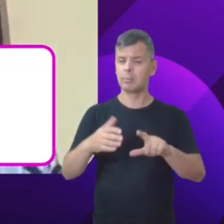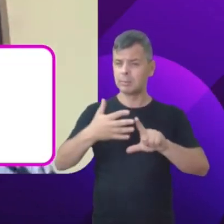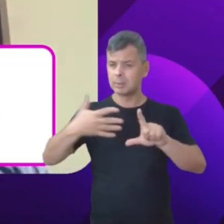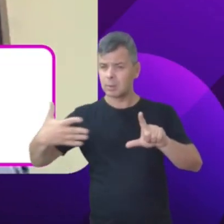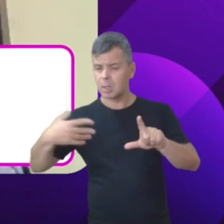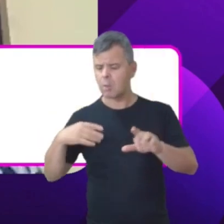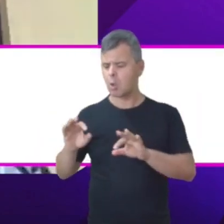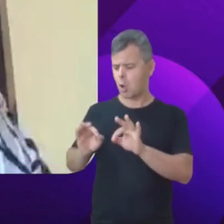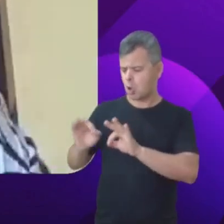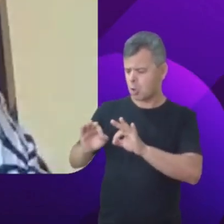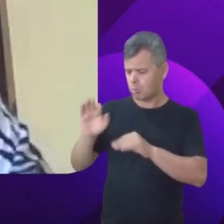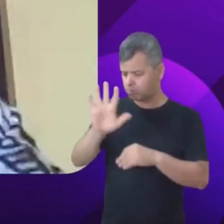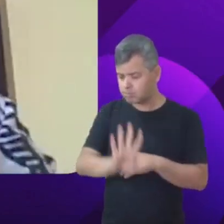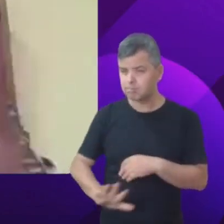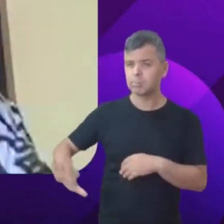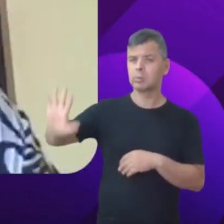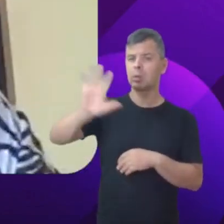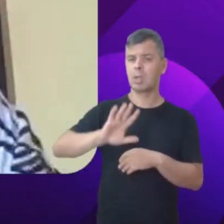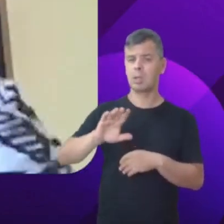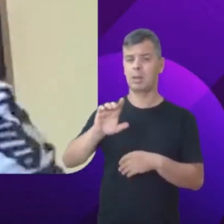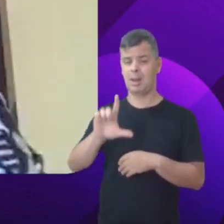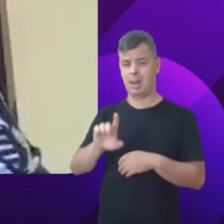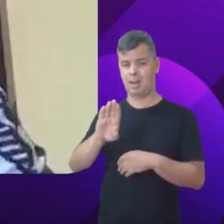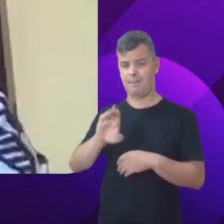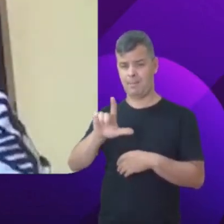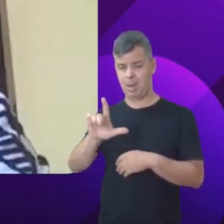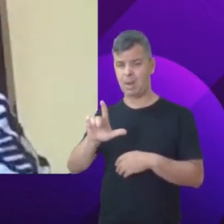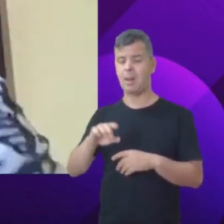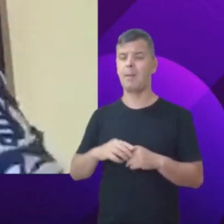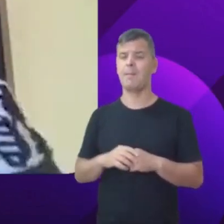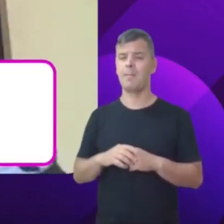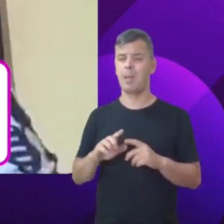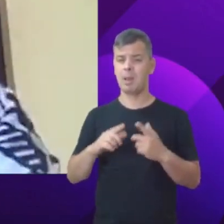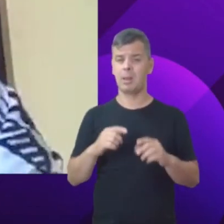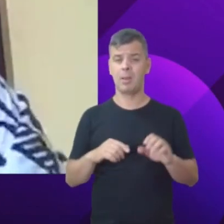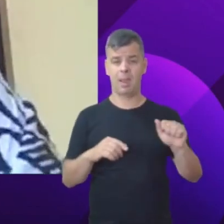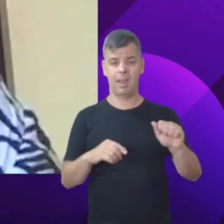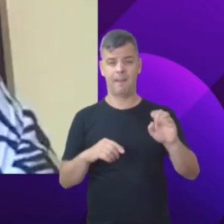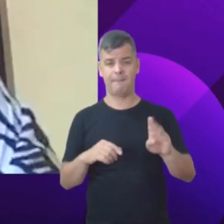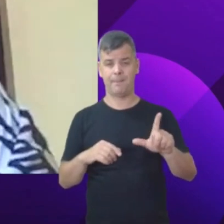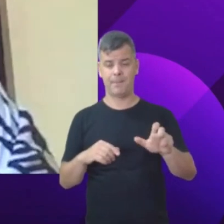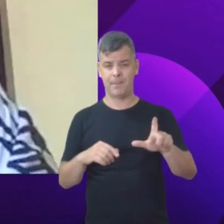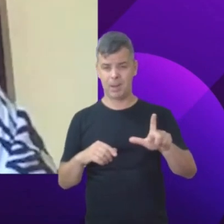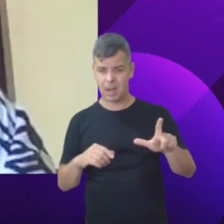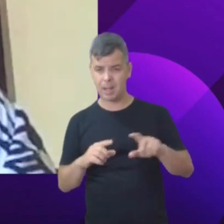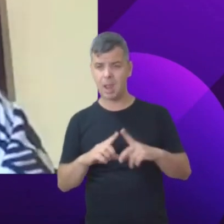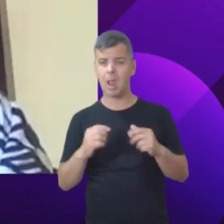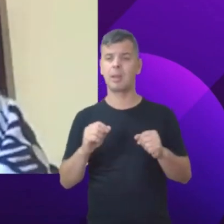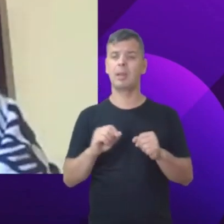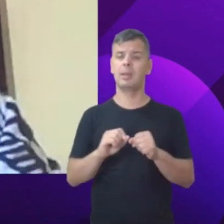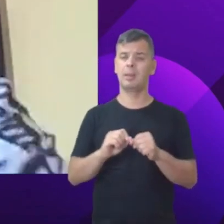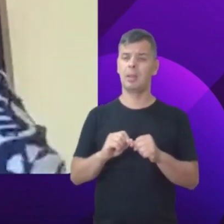tem grandes organizações nacionais, nós temos a LBL, que é a Liga Brasileira de Lésbicas, nós temos a ABL, que é a Associação Brasileira